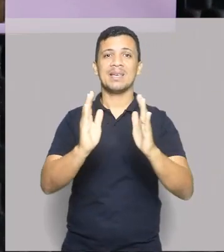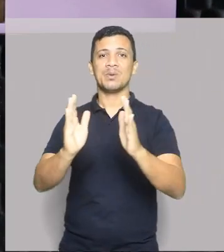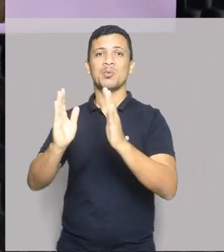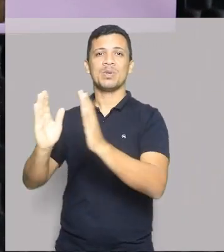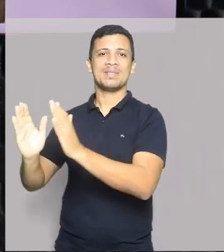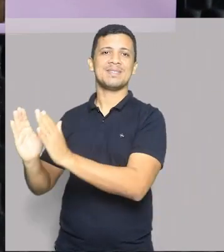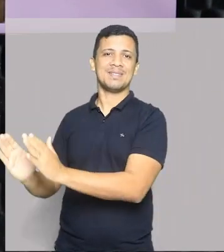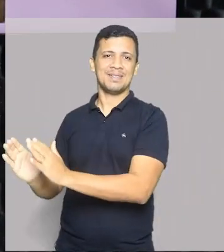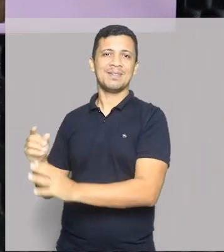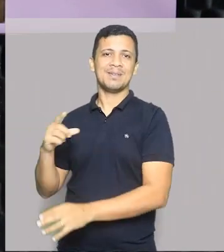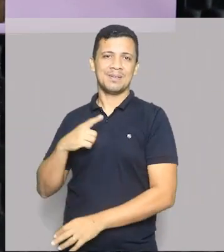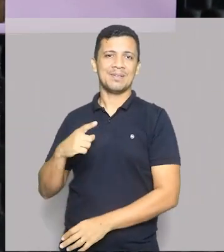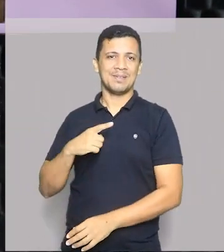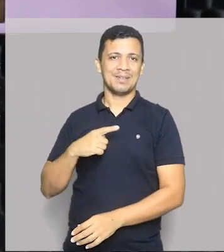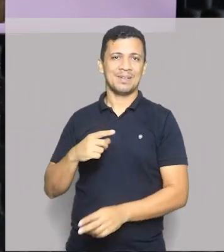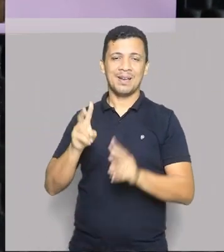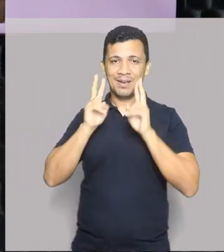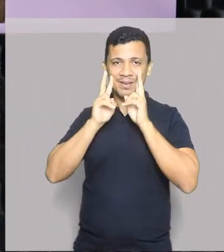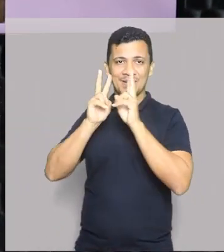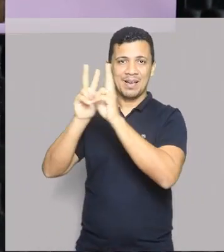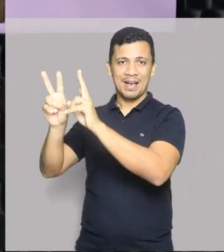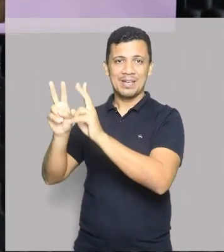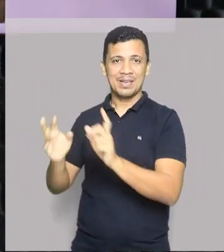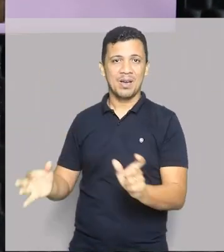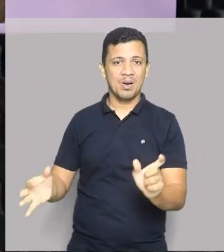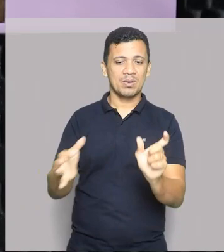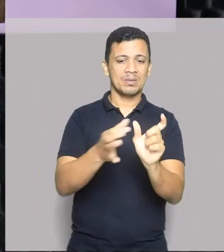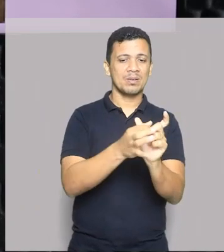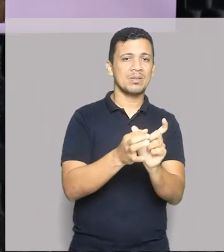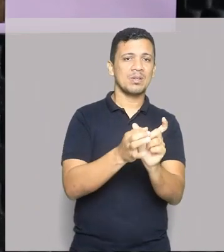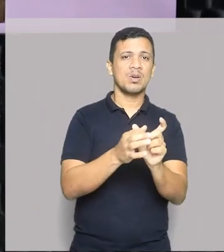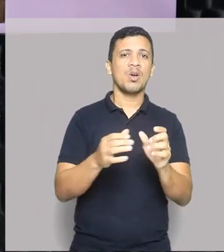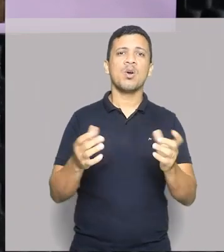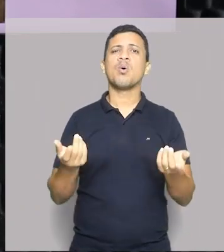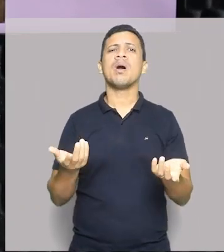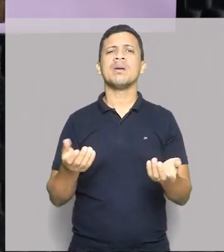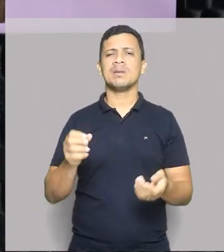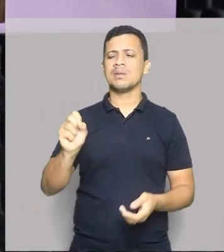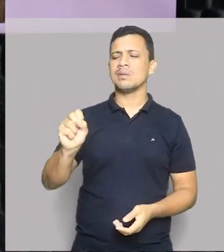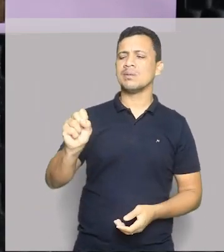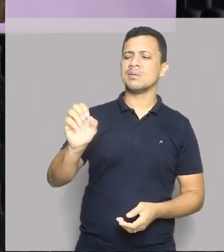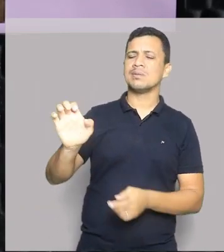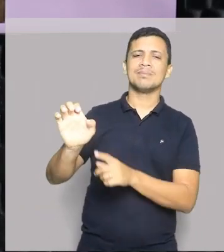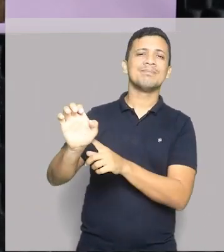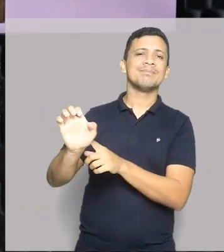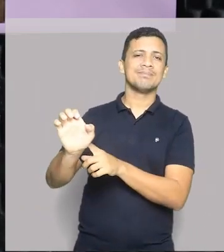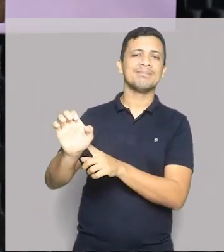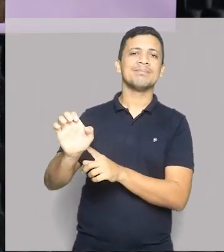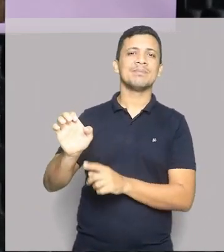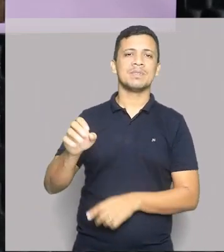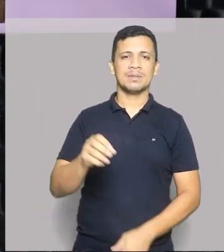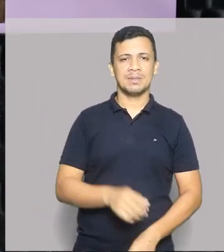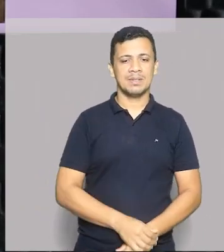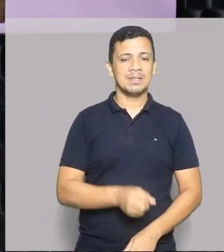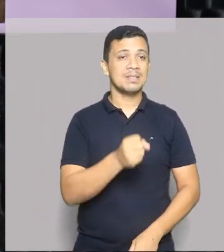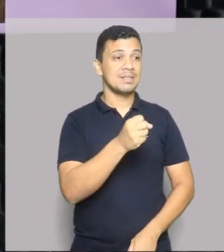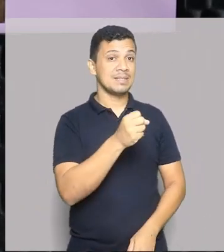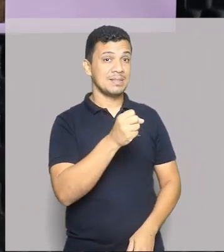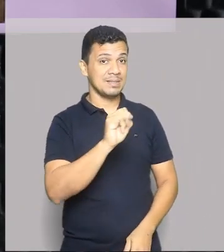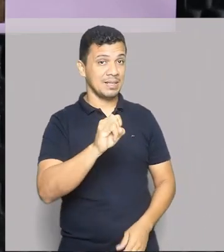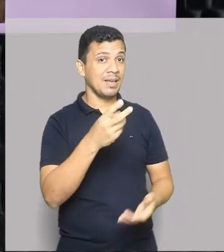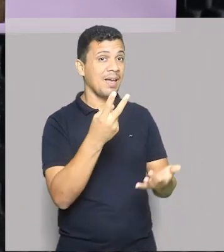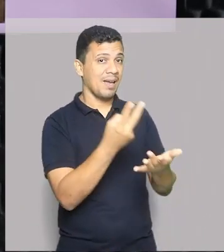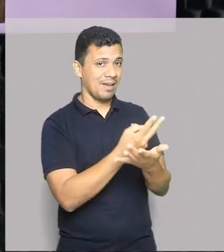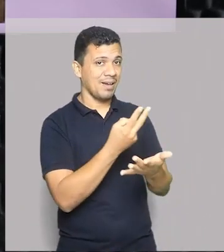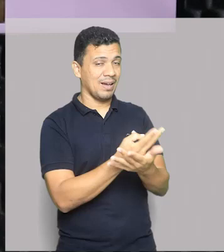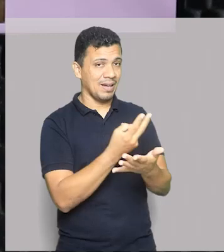sequência aí de conectivos, no caso do conectivo se, né? Se der errado,